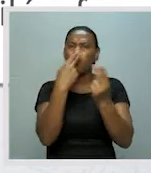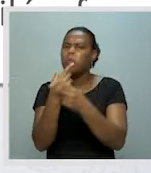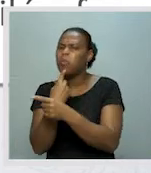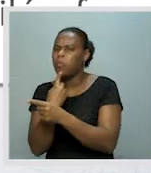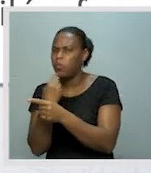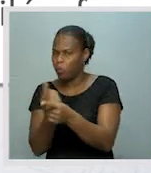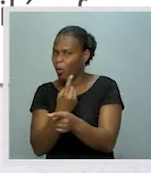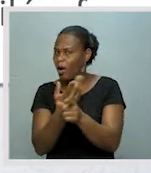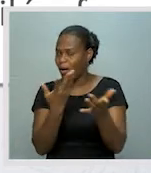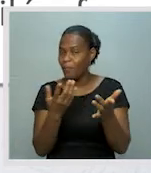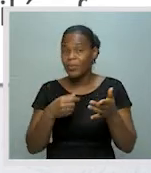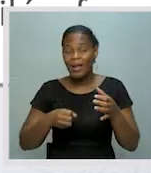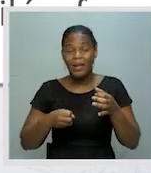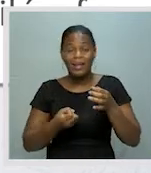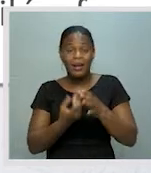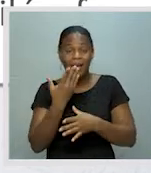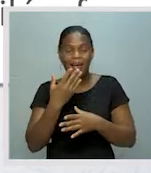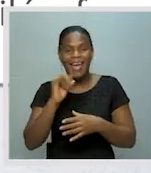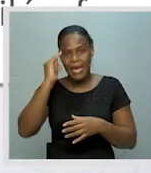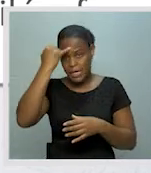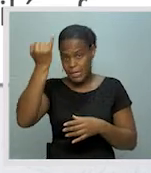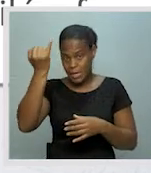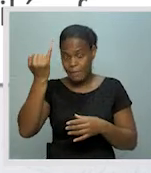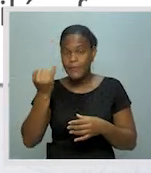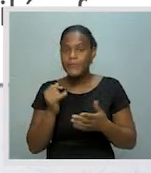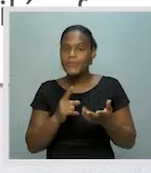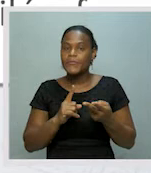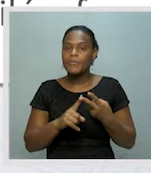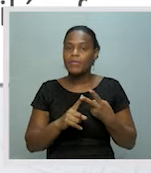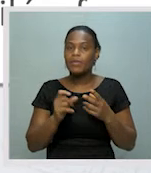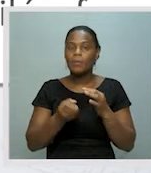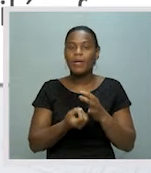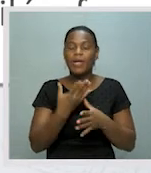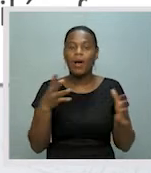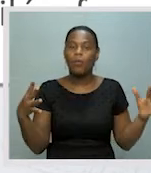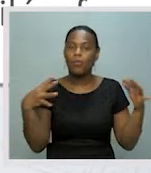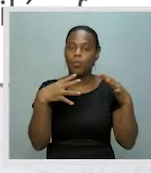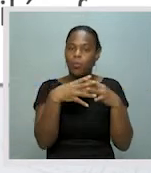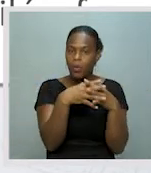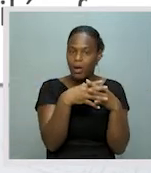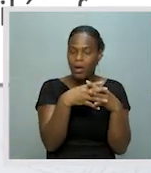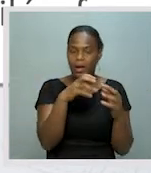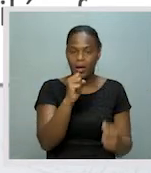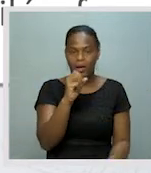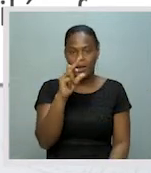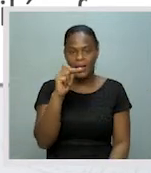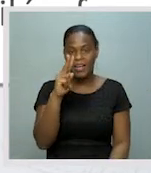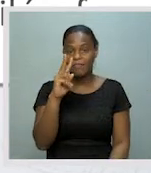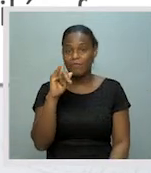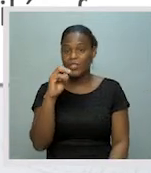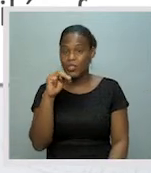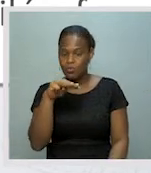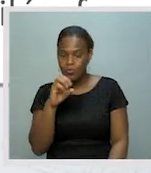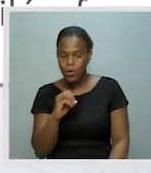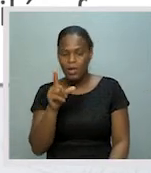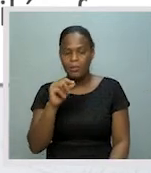em vários deuses. Nasce na Índia e surge da fusão do Dravismo